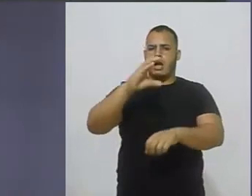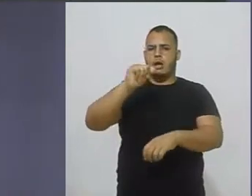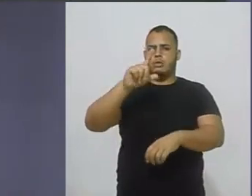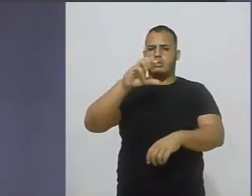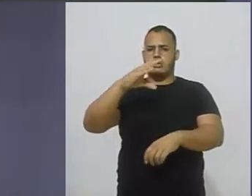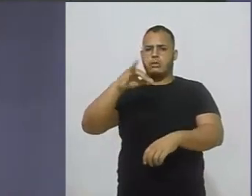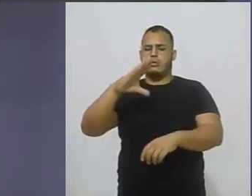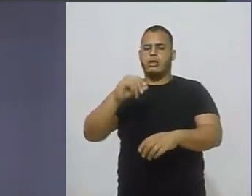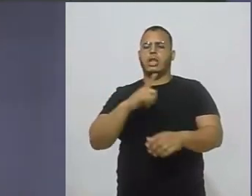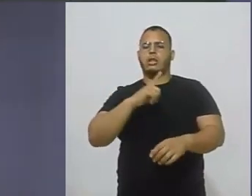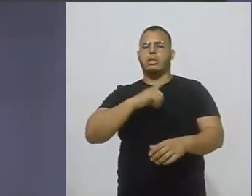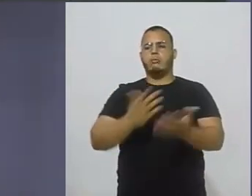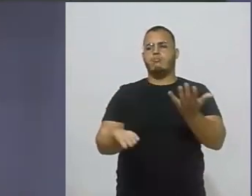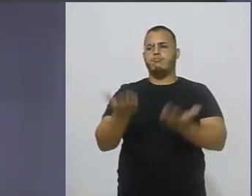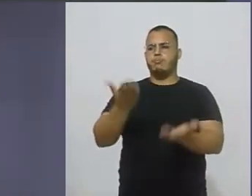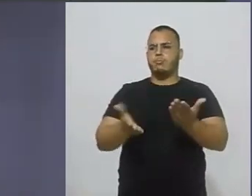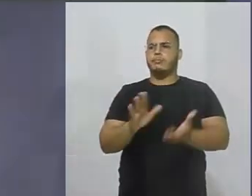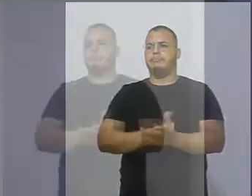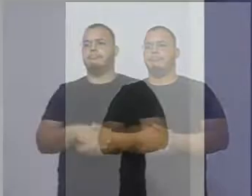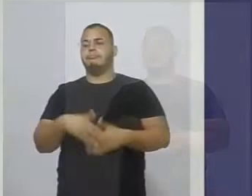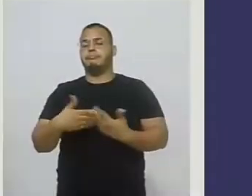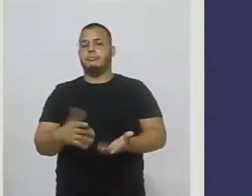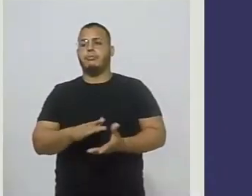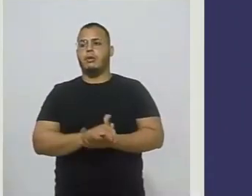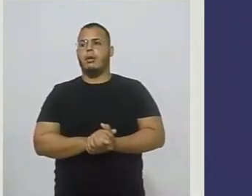equilíbrio. Quando a gente fala do